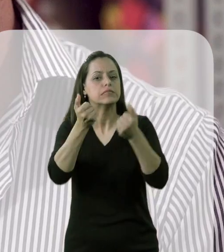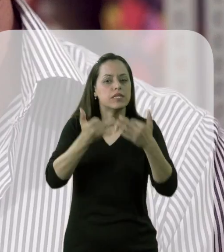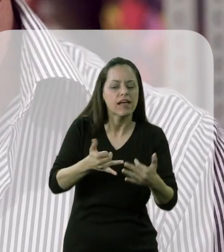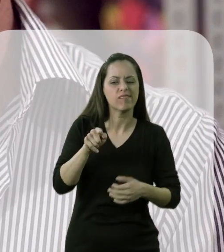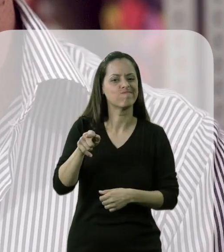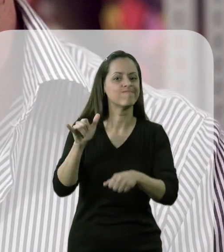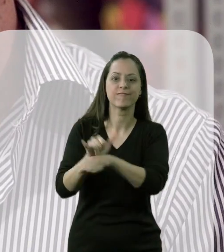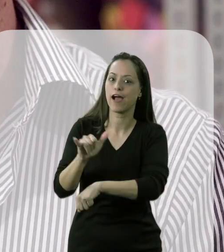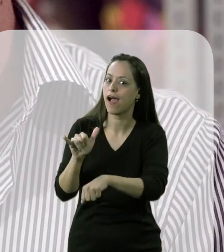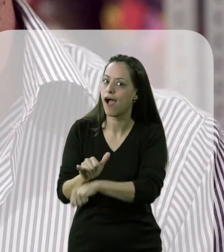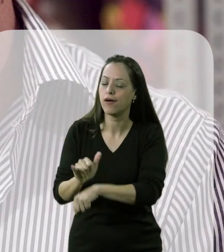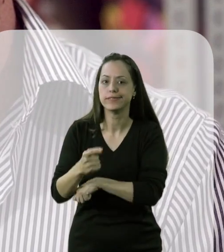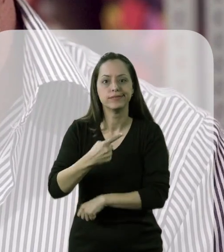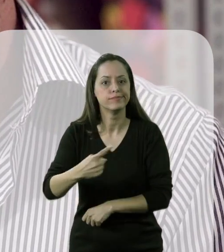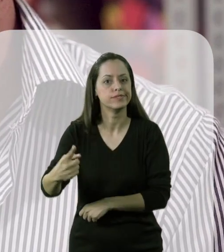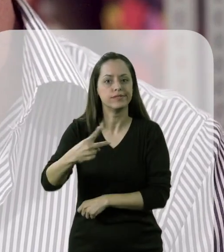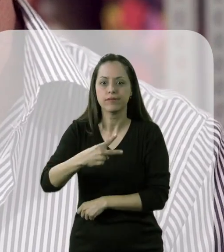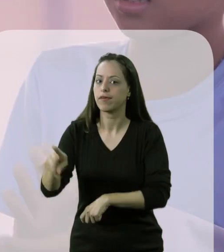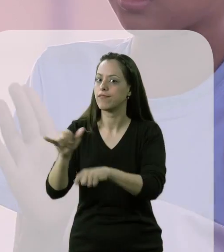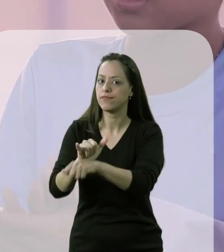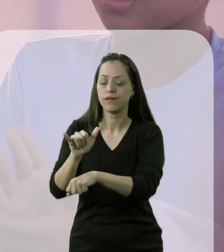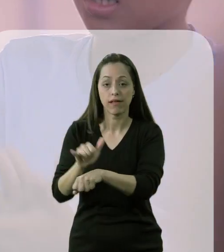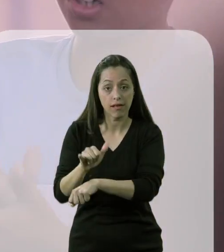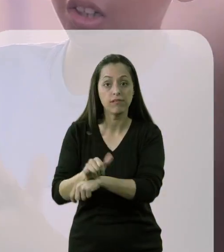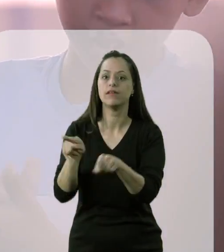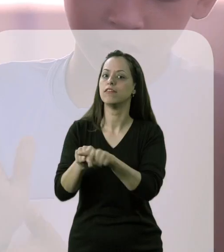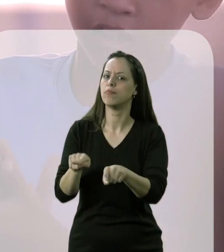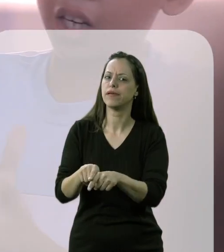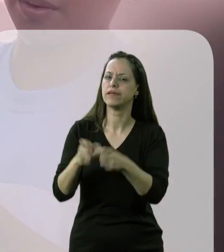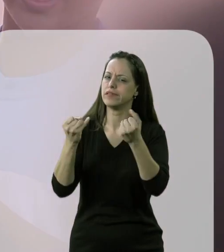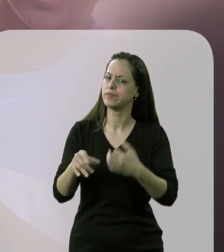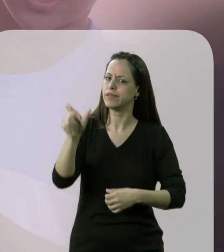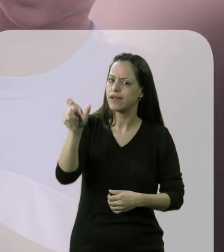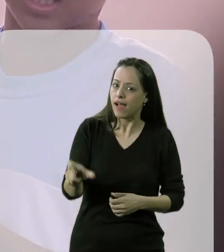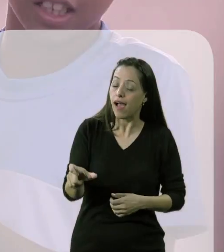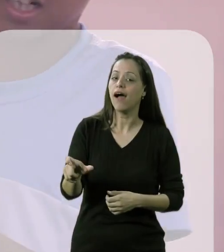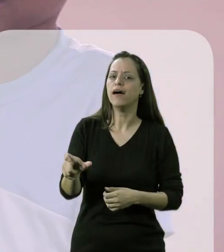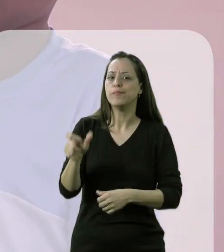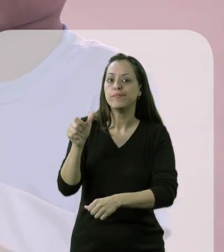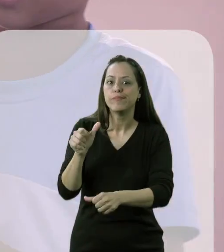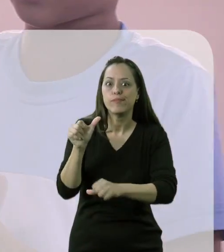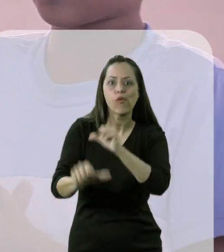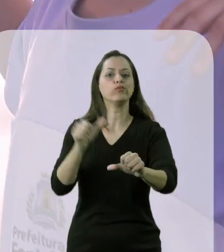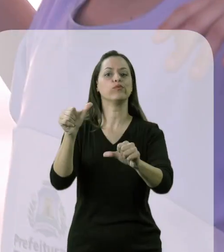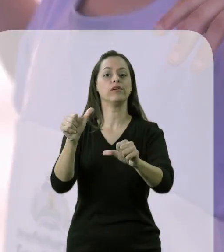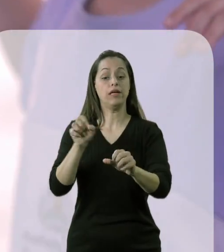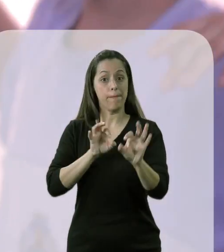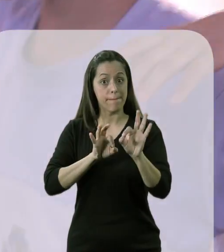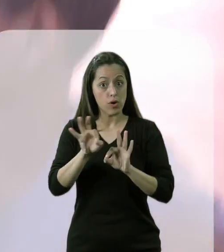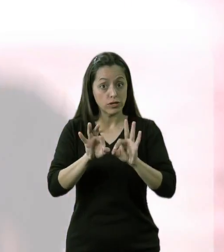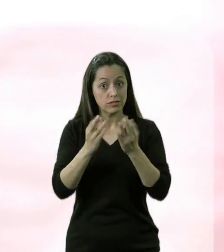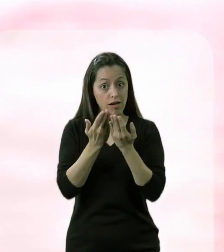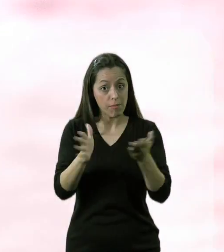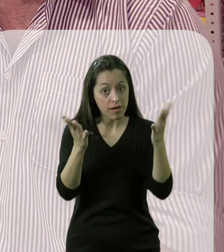né, era um aluno que não tinha assiduidade, um aluno que faltava de semanas à escola, né? Que o aluno, né, após o projeto,